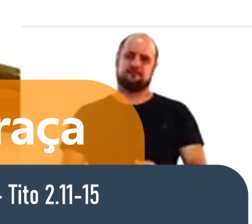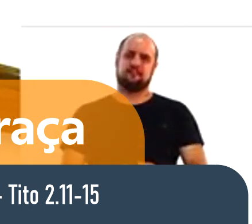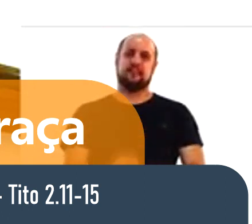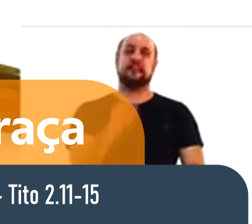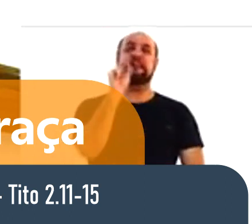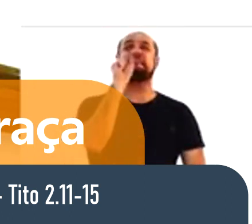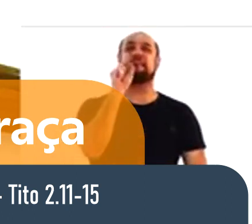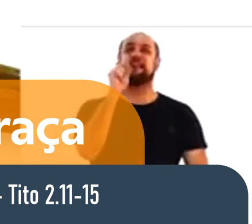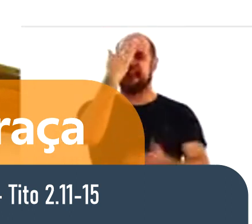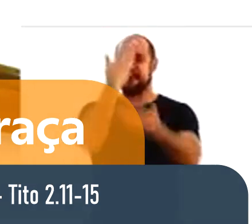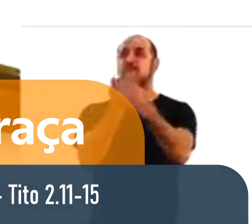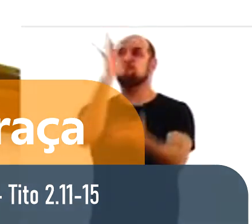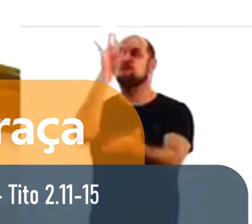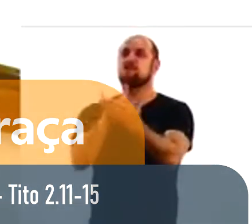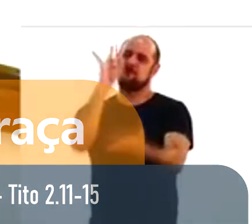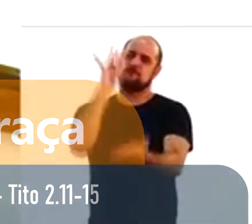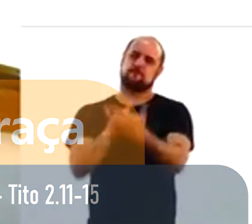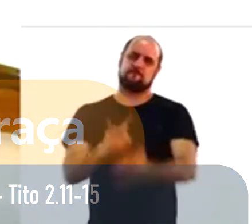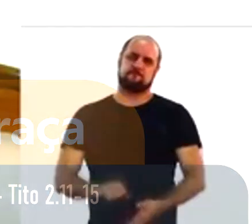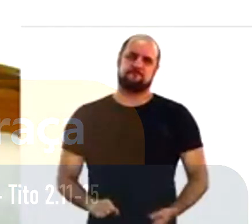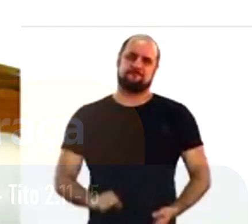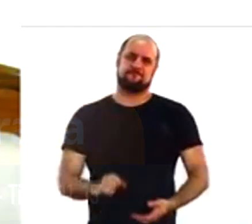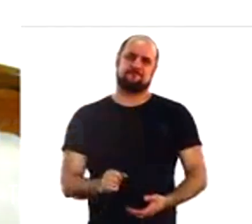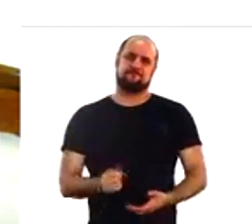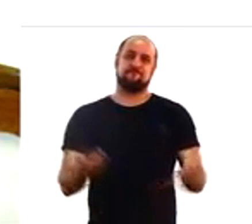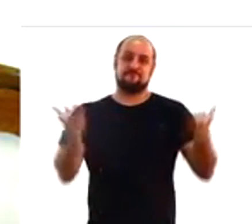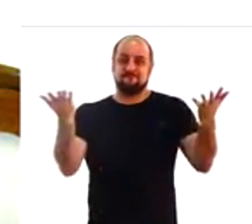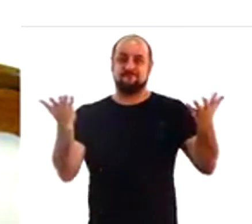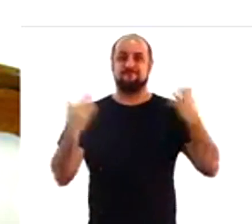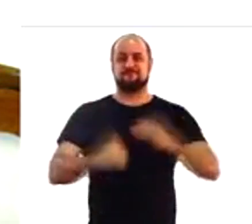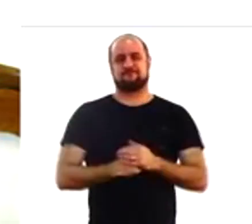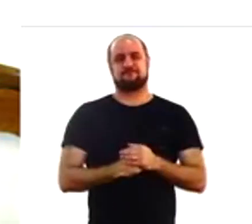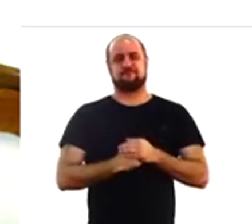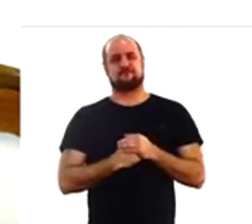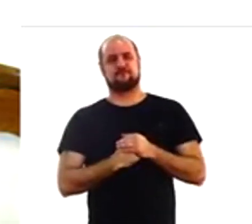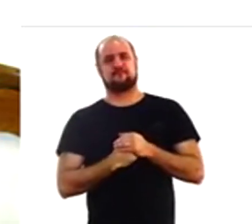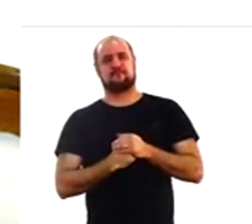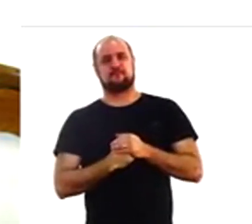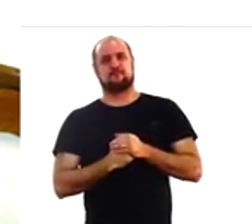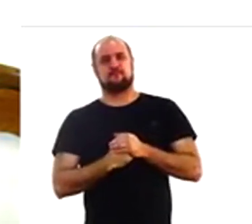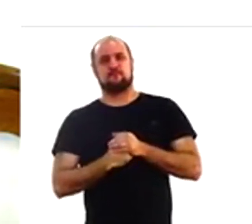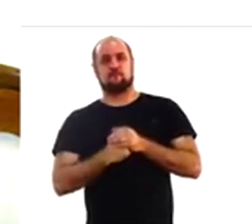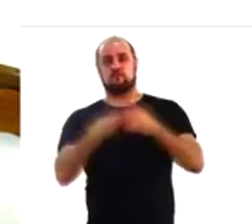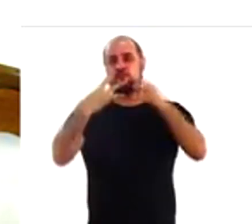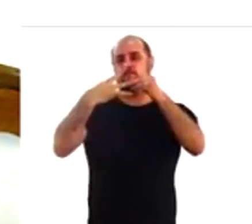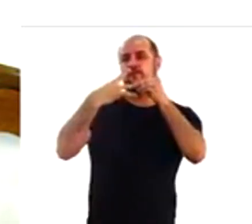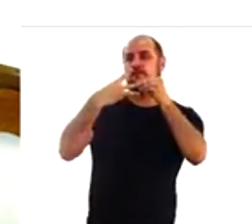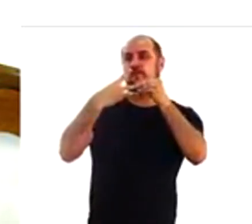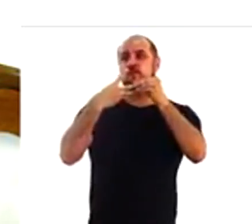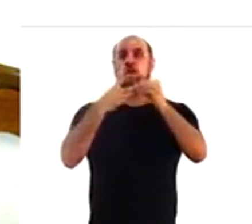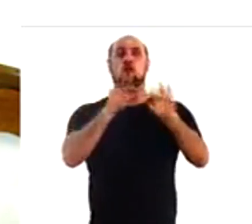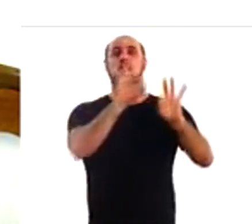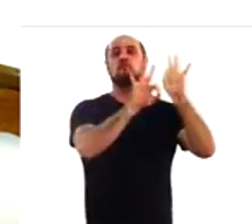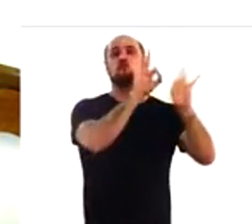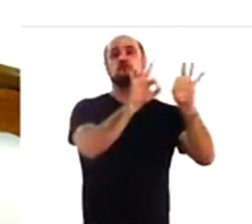crido de verdade? Meus irmãos, por quais motivos nós estamos